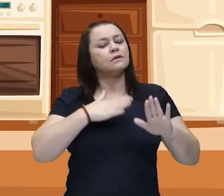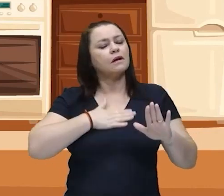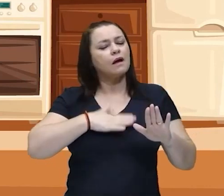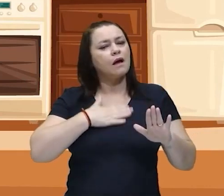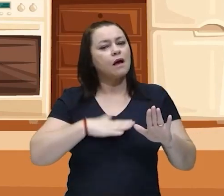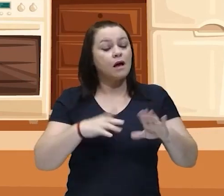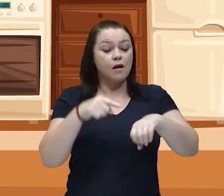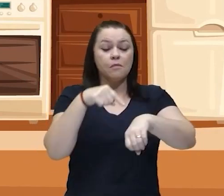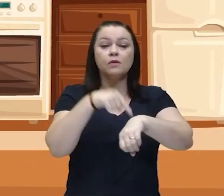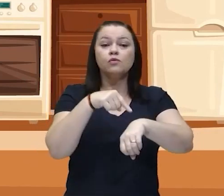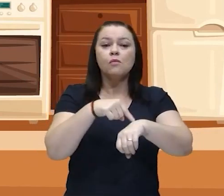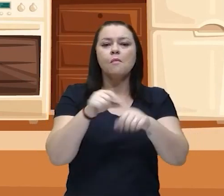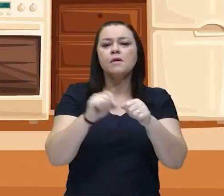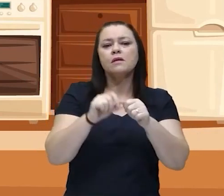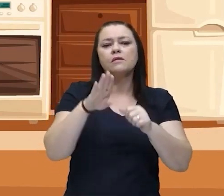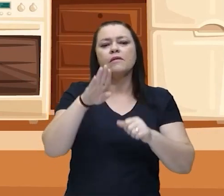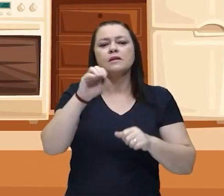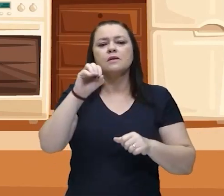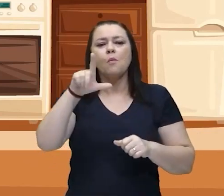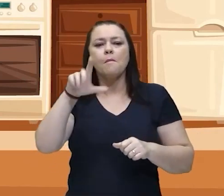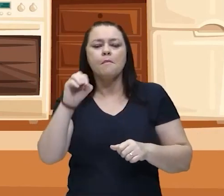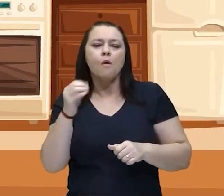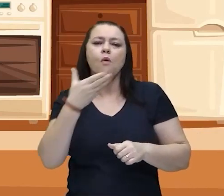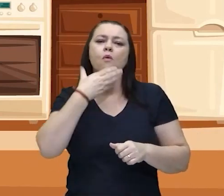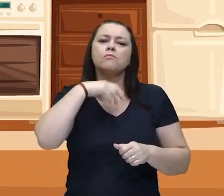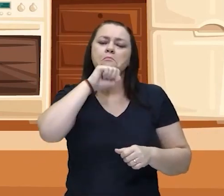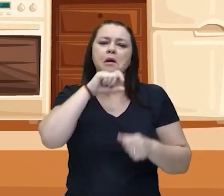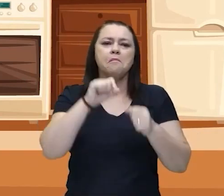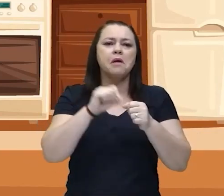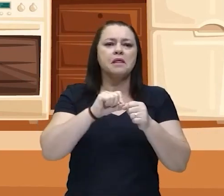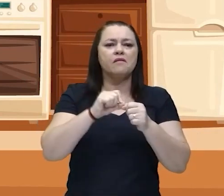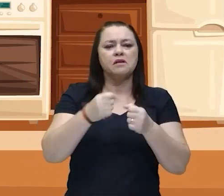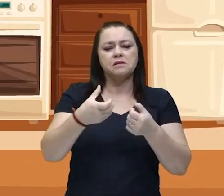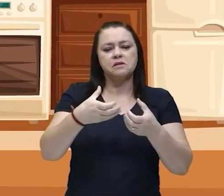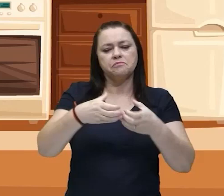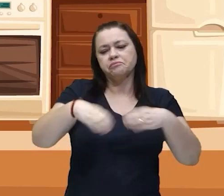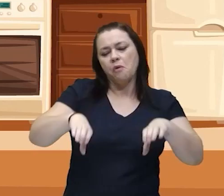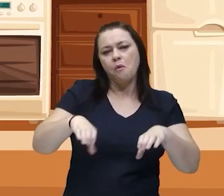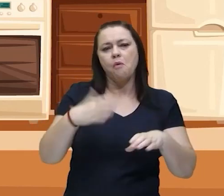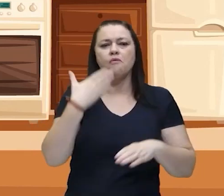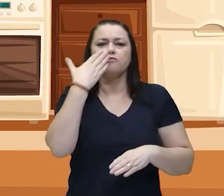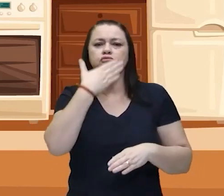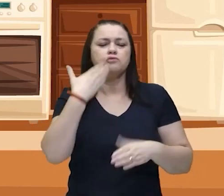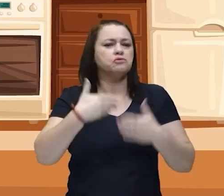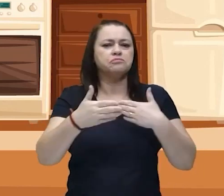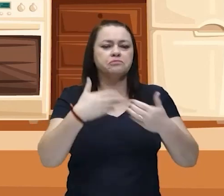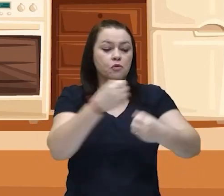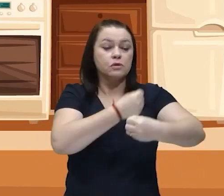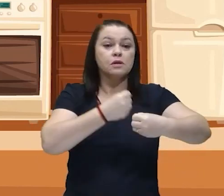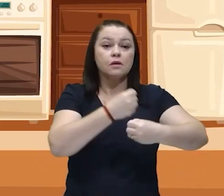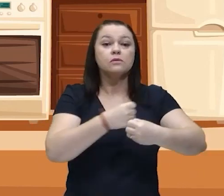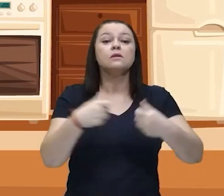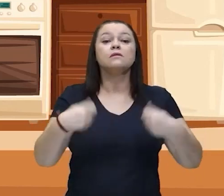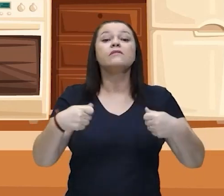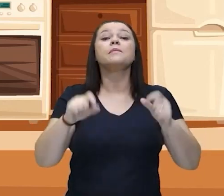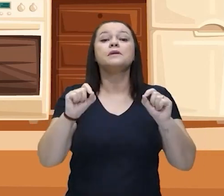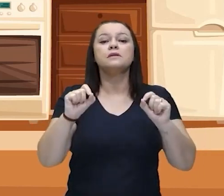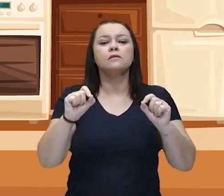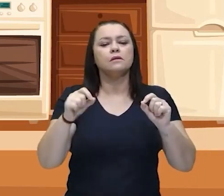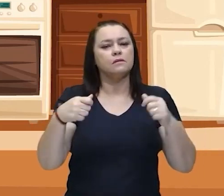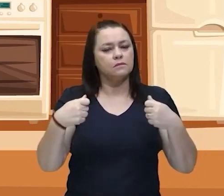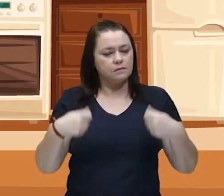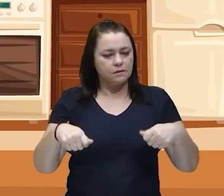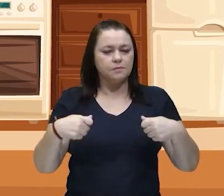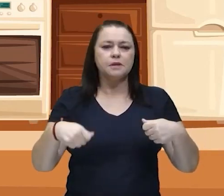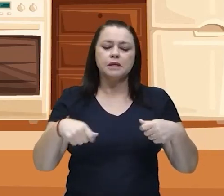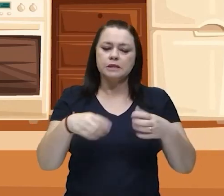ou o papai está fritando um ovo, ou você precisa fazer algum doce, alguma coisa na cozinha, você vai precisar fazer o quê? Você vai precisar medir as quantidades,